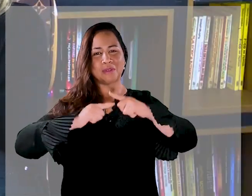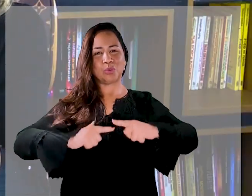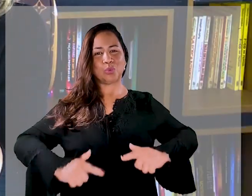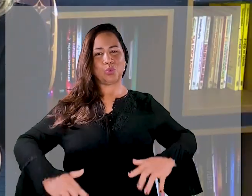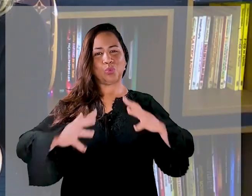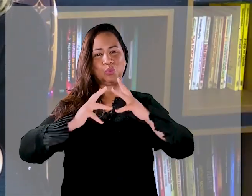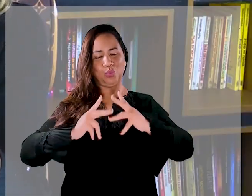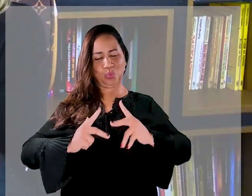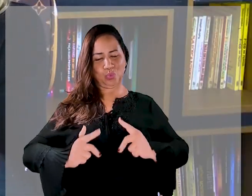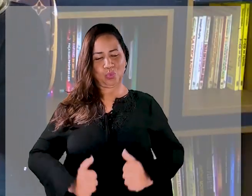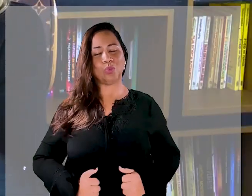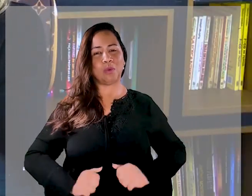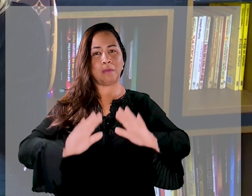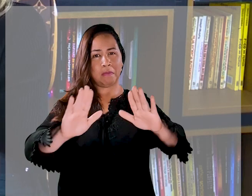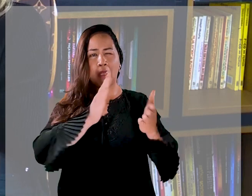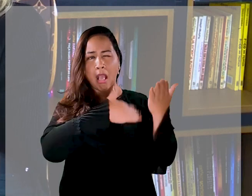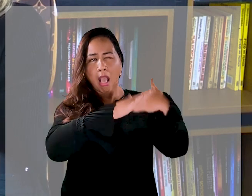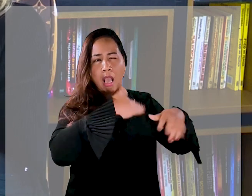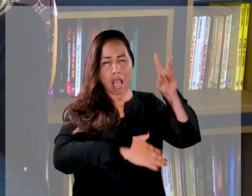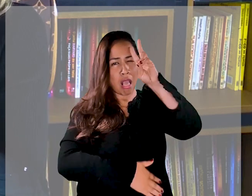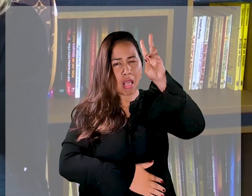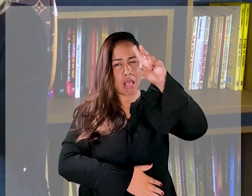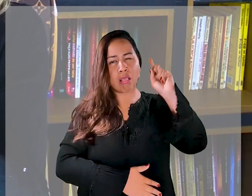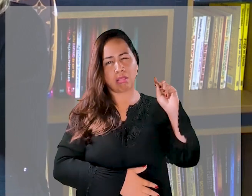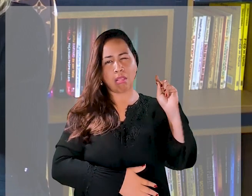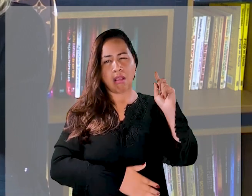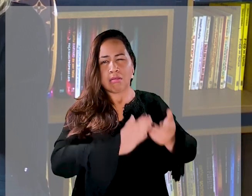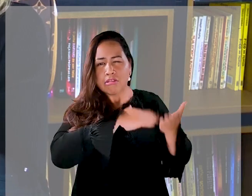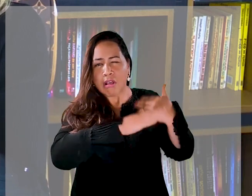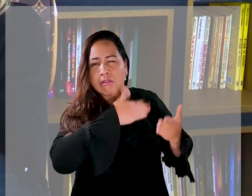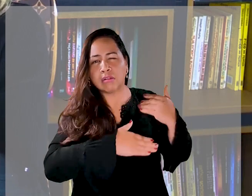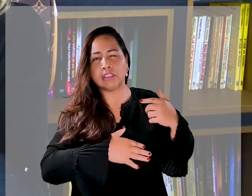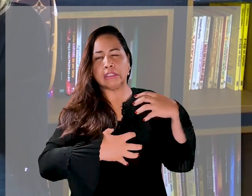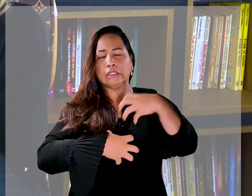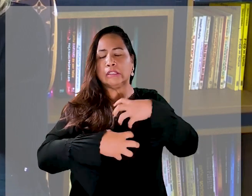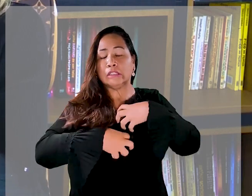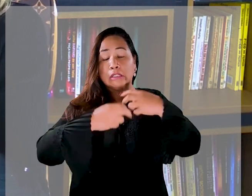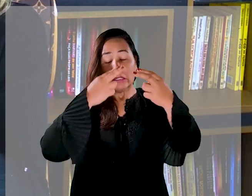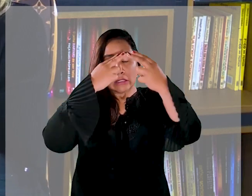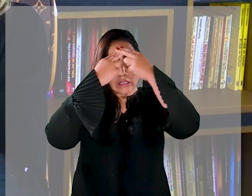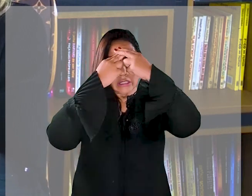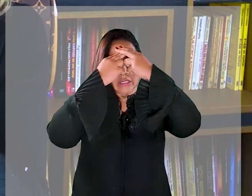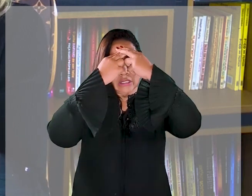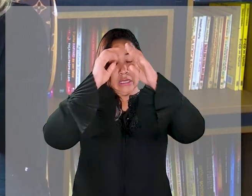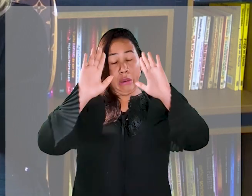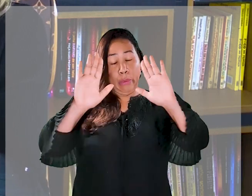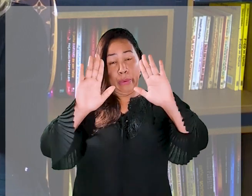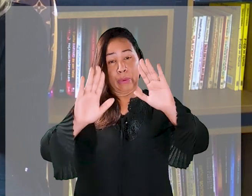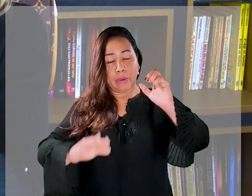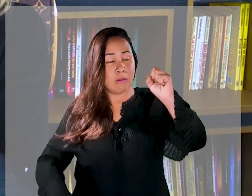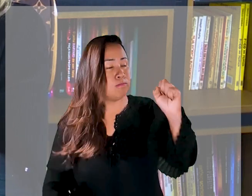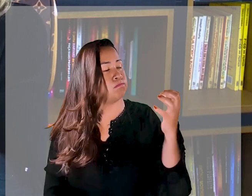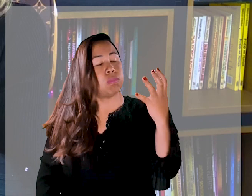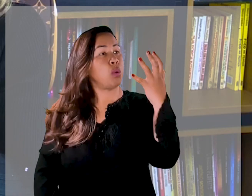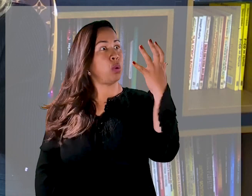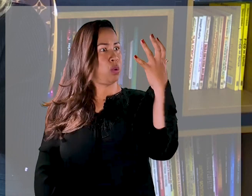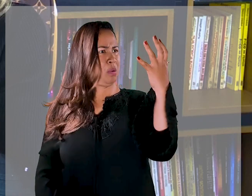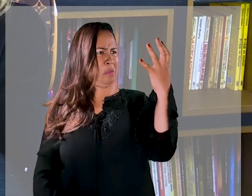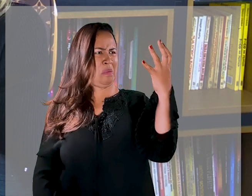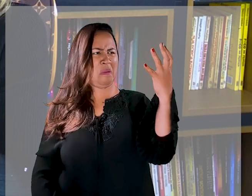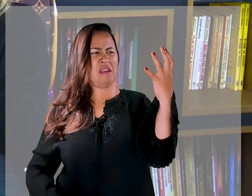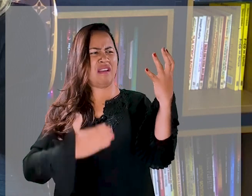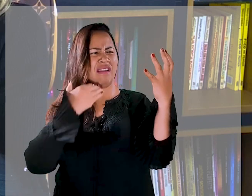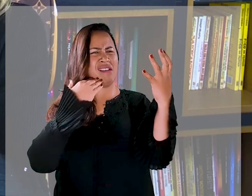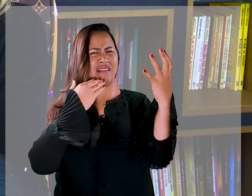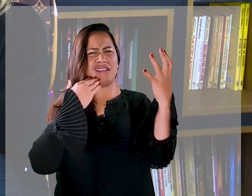a maior dor que eu senti na vida foi a dor da auto-rejeição. Toda vez que eu me olhava no espelho, eu me agredia. E me agredia e